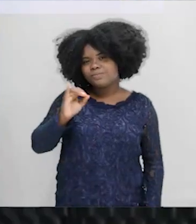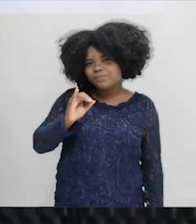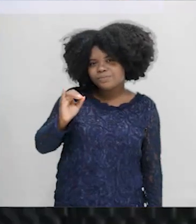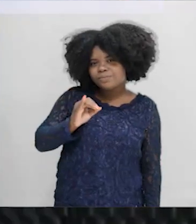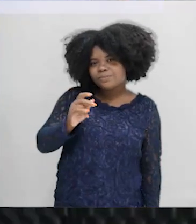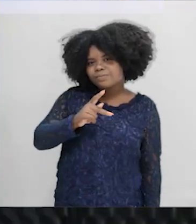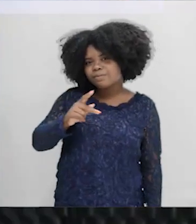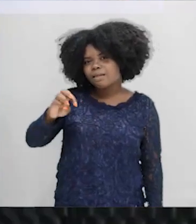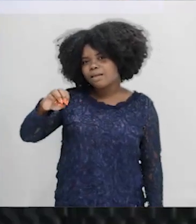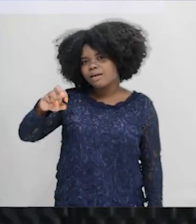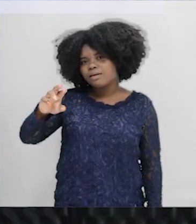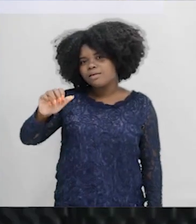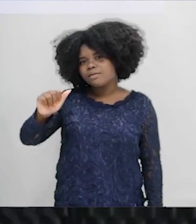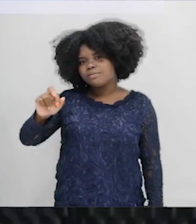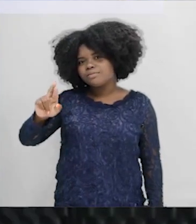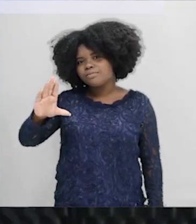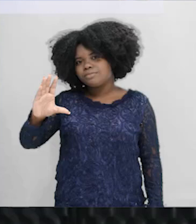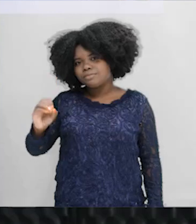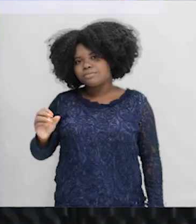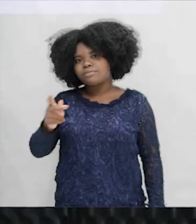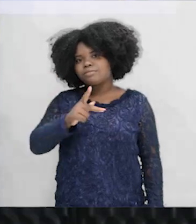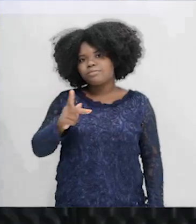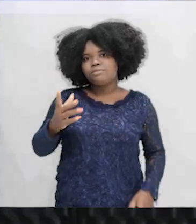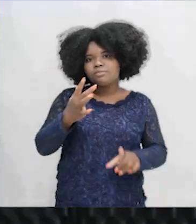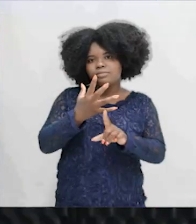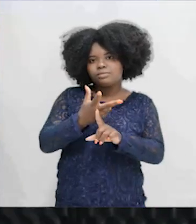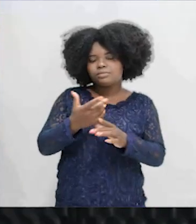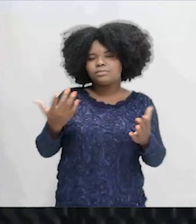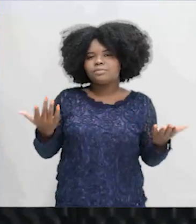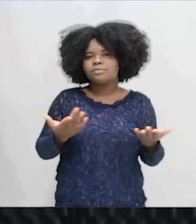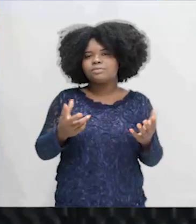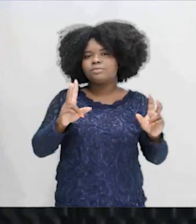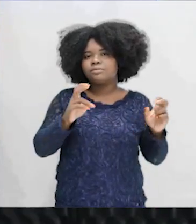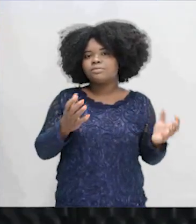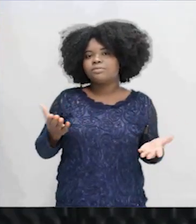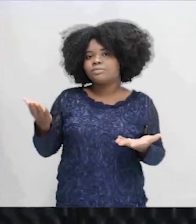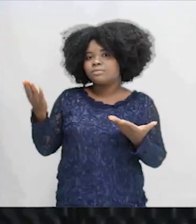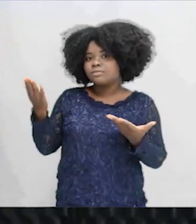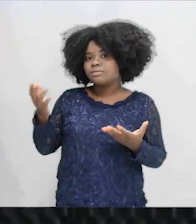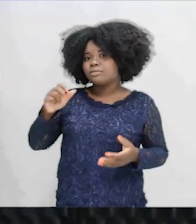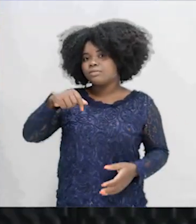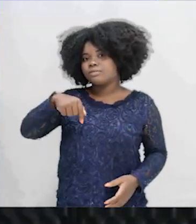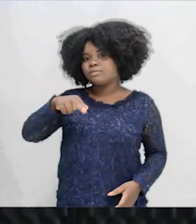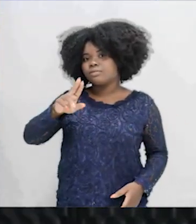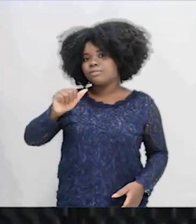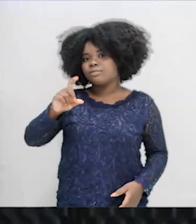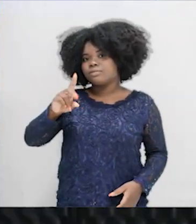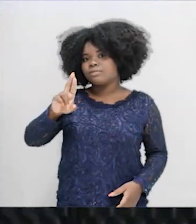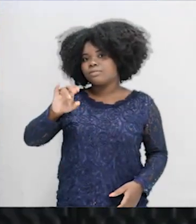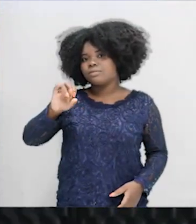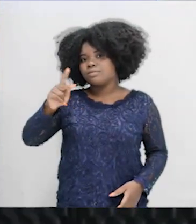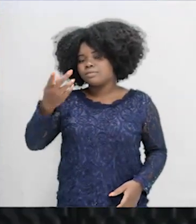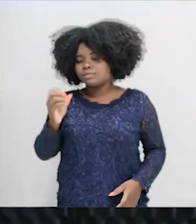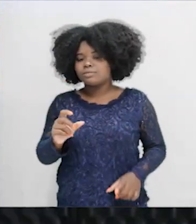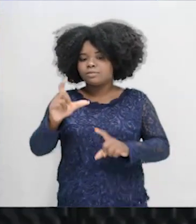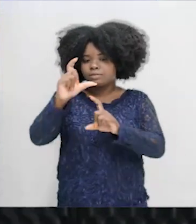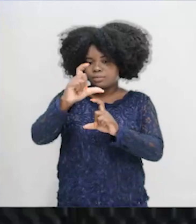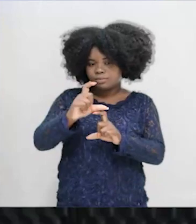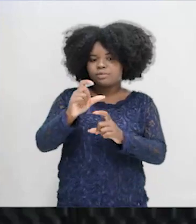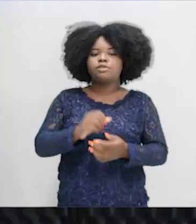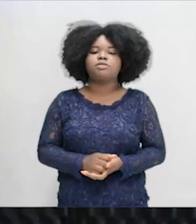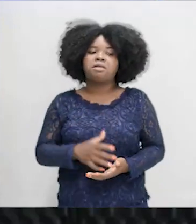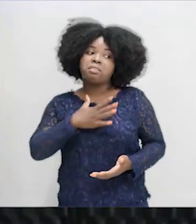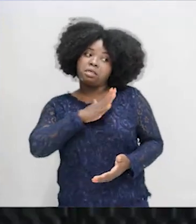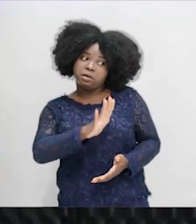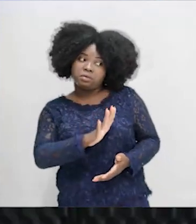Olá, gente. Professor Marcos Dominici, professor de arte, e hoje nós vamos falar sobre quadrinhos. Eu nem gosto do assunto, né? Eu só consumo quadrinhos desde que eu tinha 11